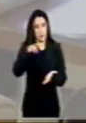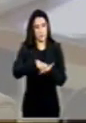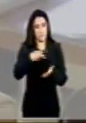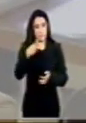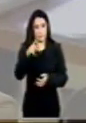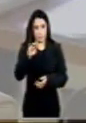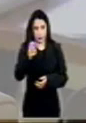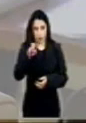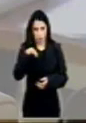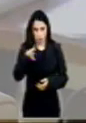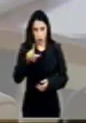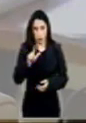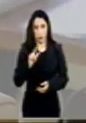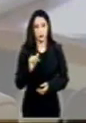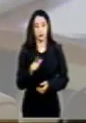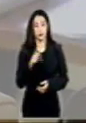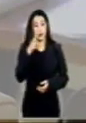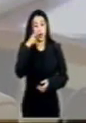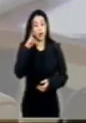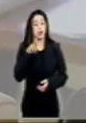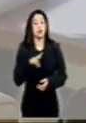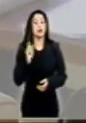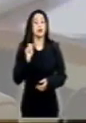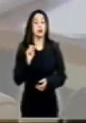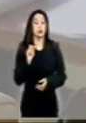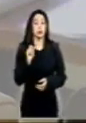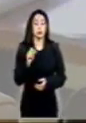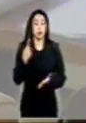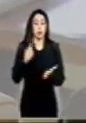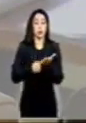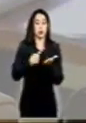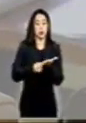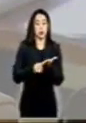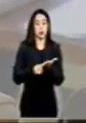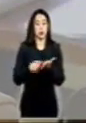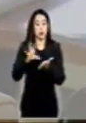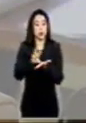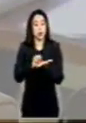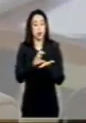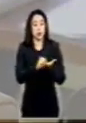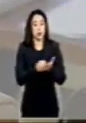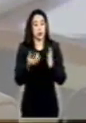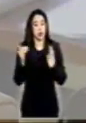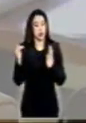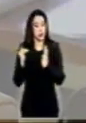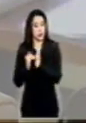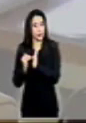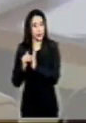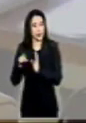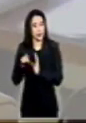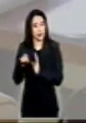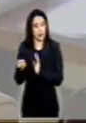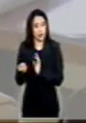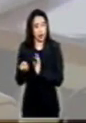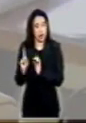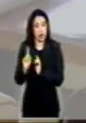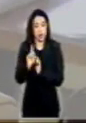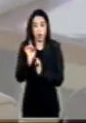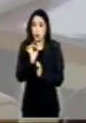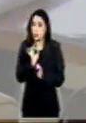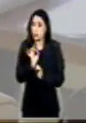Todavia, em hipótese como a dos autos, o cumprimento de busca e apreensão no Senado não atrai por si